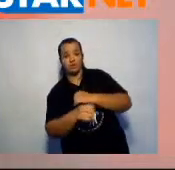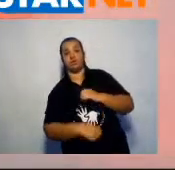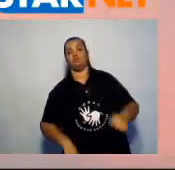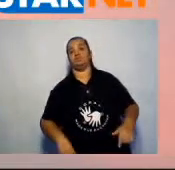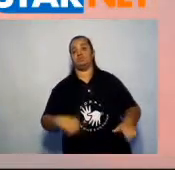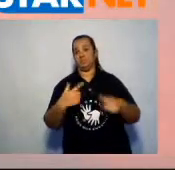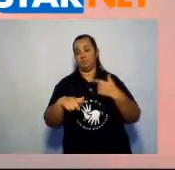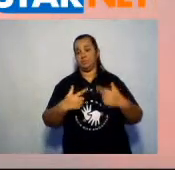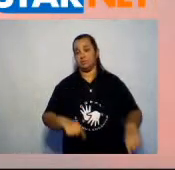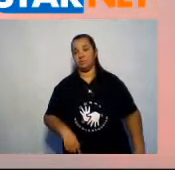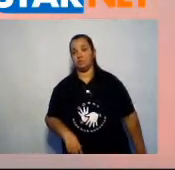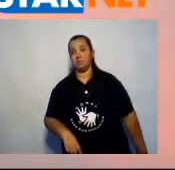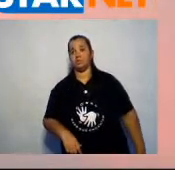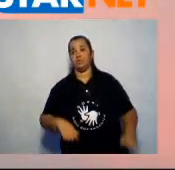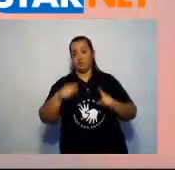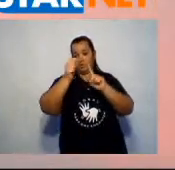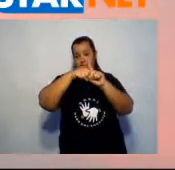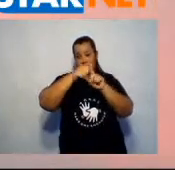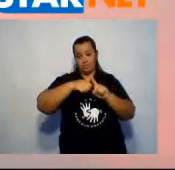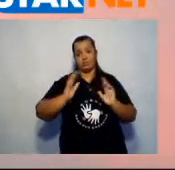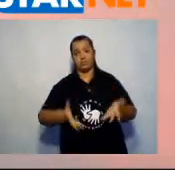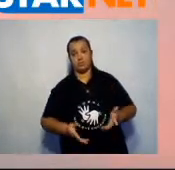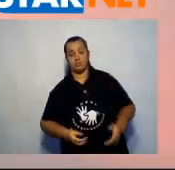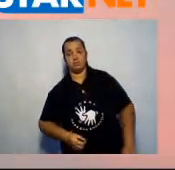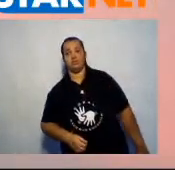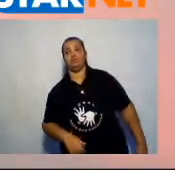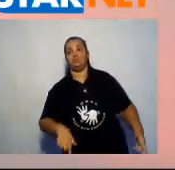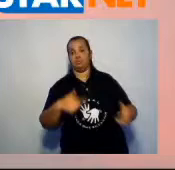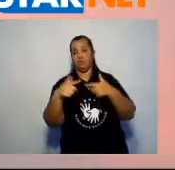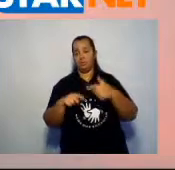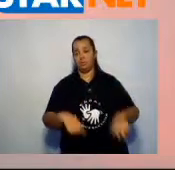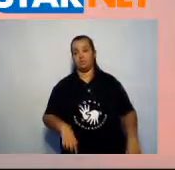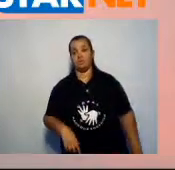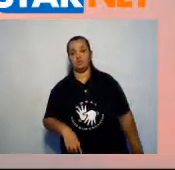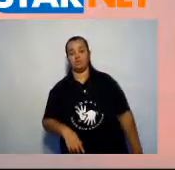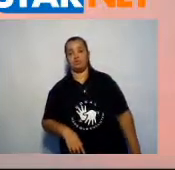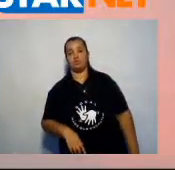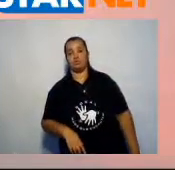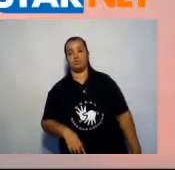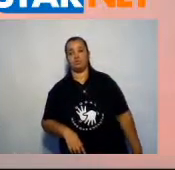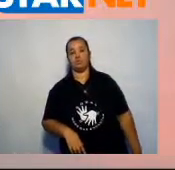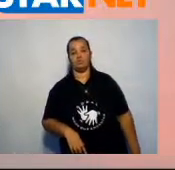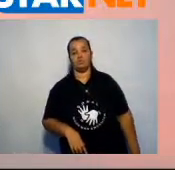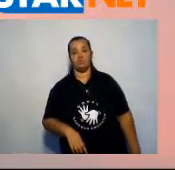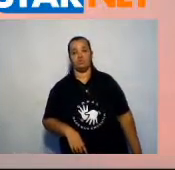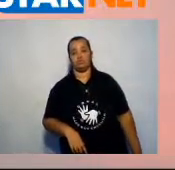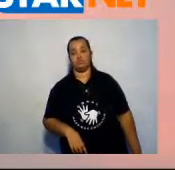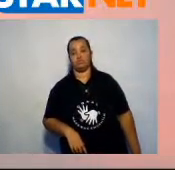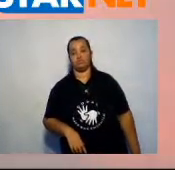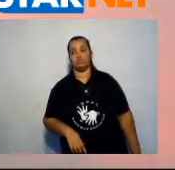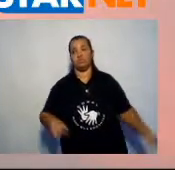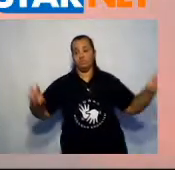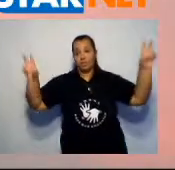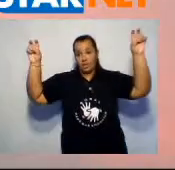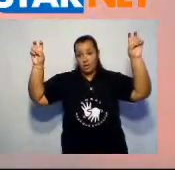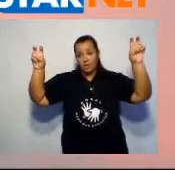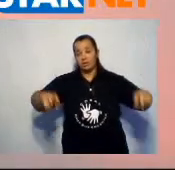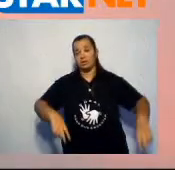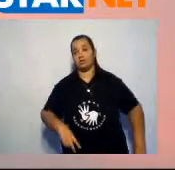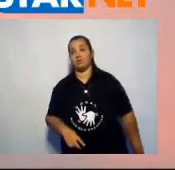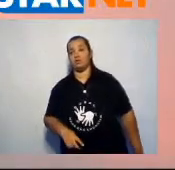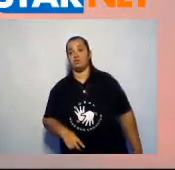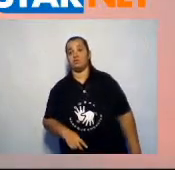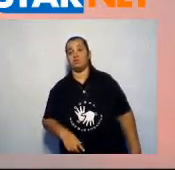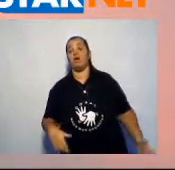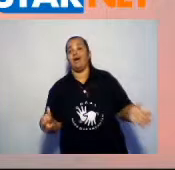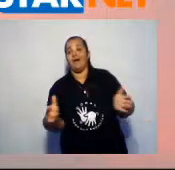mês, toda essa realização, todo o projeto aqui, toda a decoração é feita pelo Carlinhos com muito carinho para a gente e tem um apoio